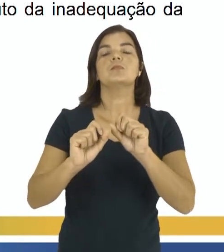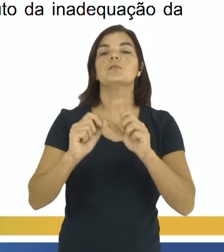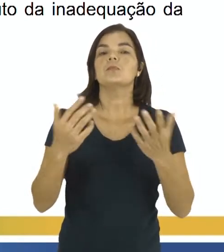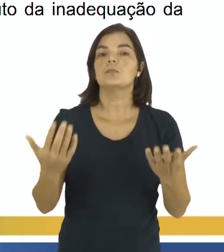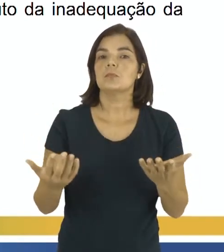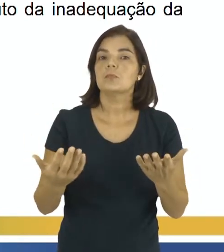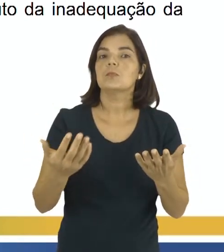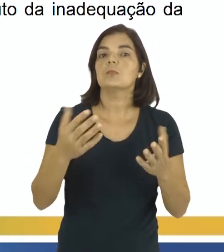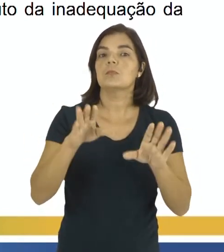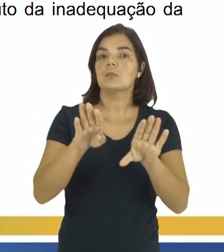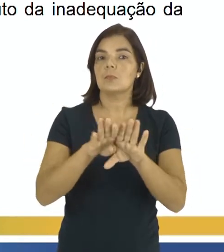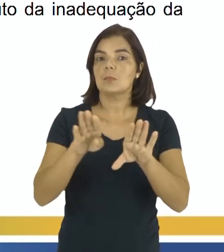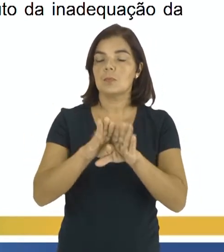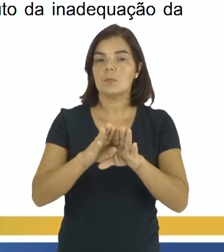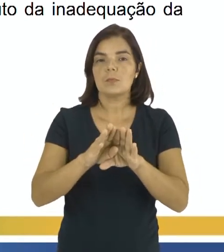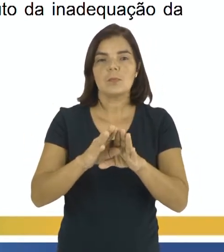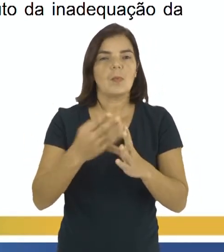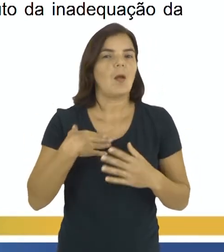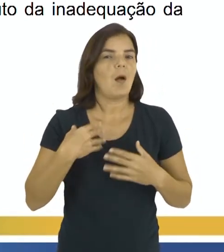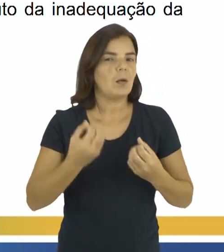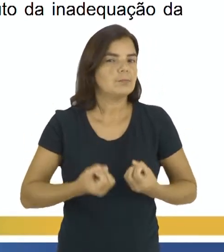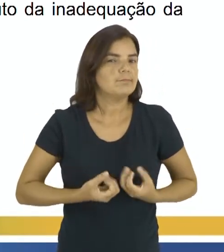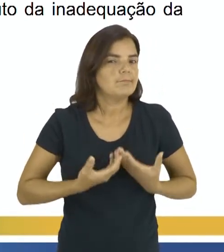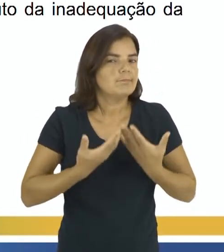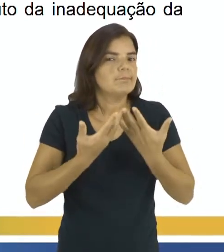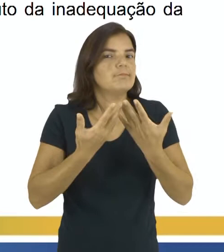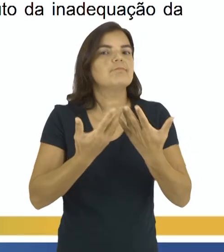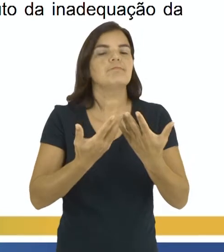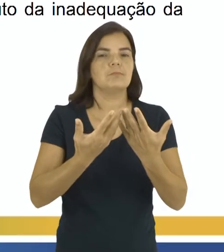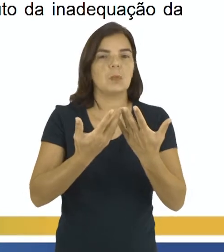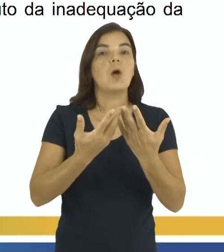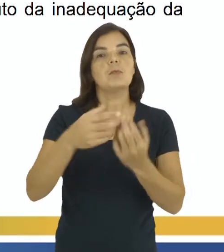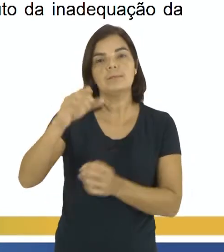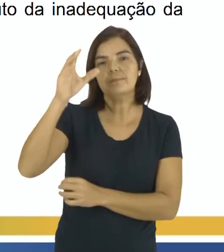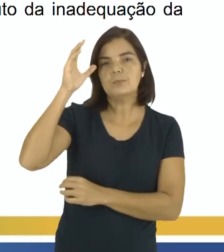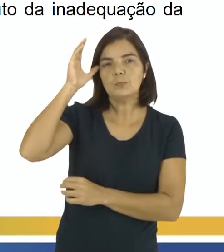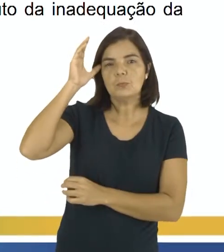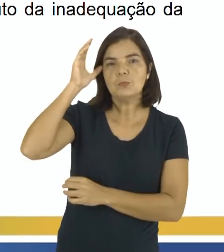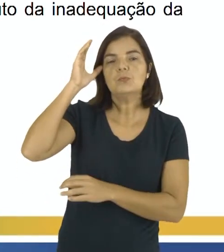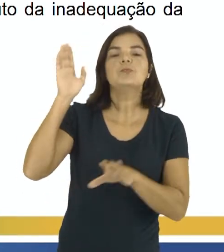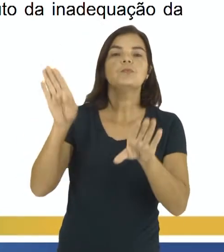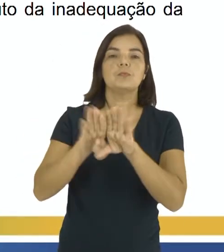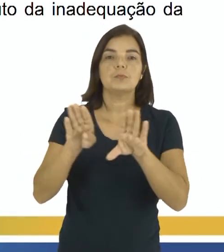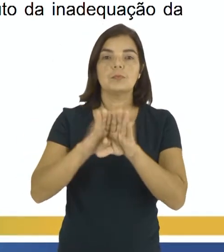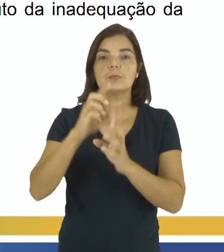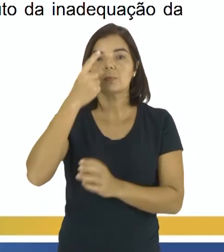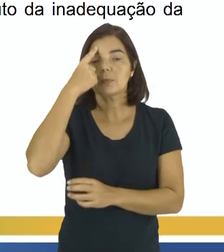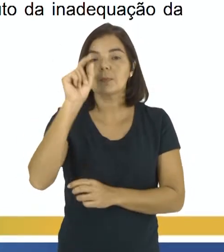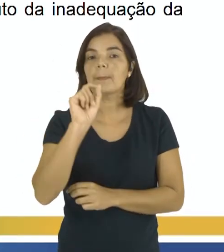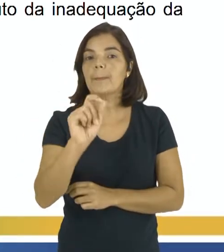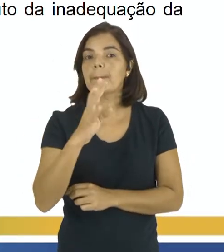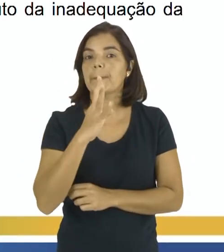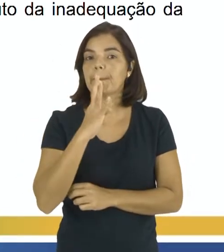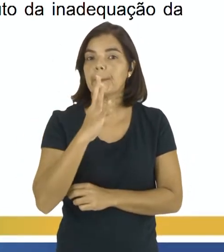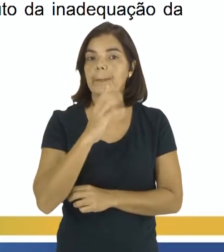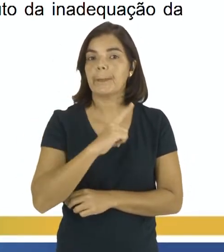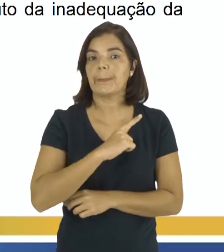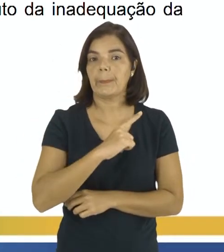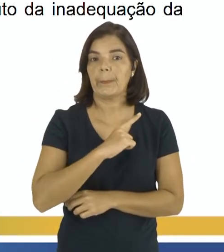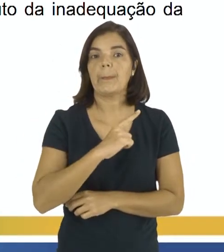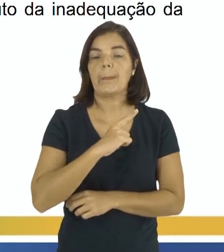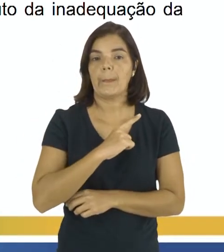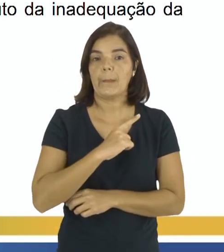quê? Devido à sua expressão voltada para o conhecimento. E também aquela ideia, pessoal, que nós tínhamos o quê?